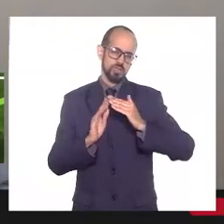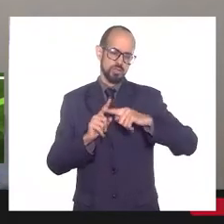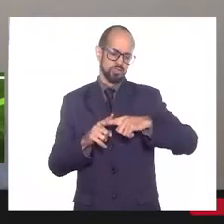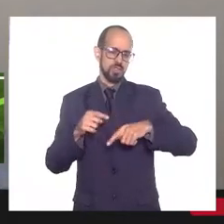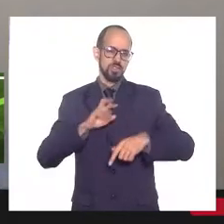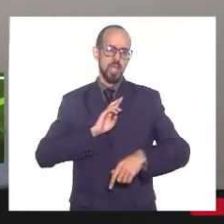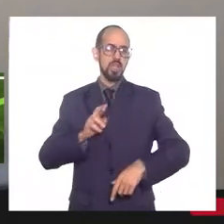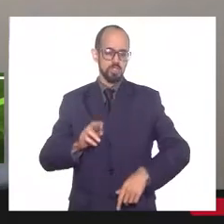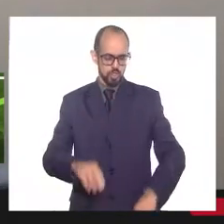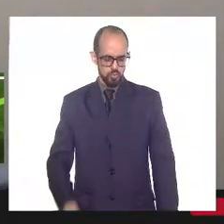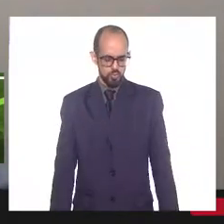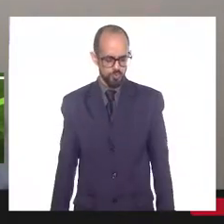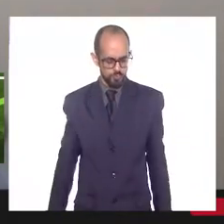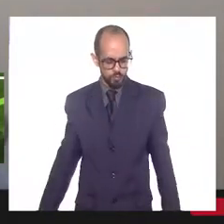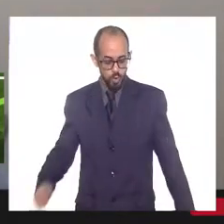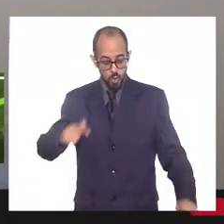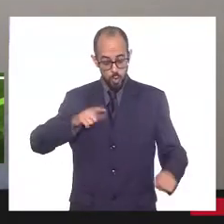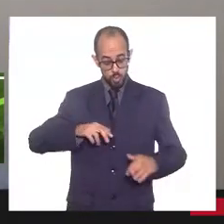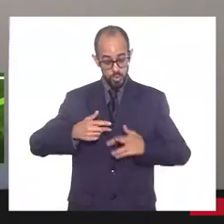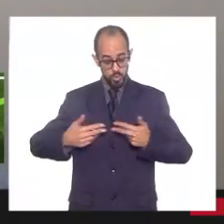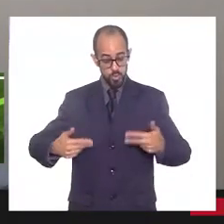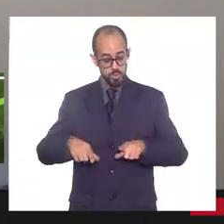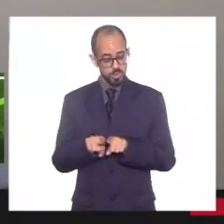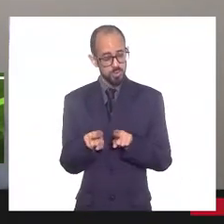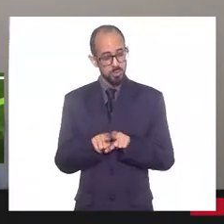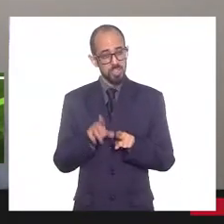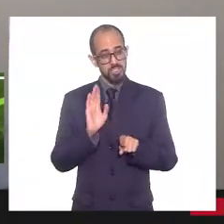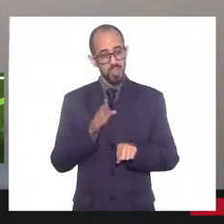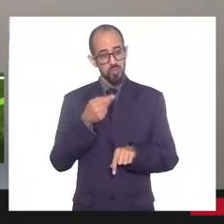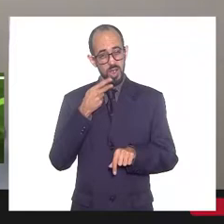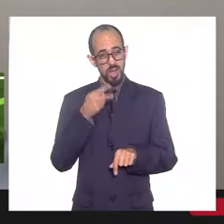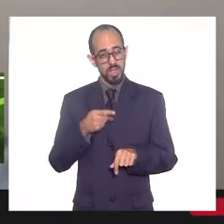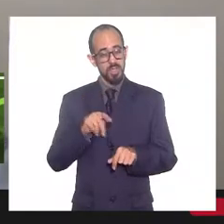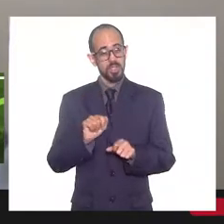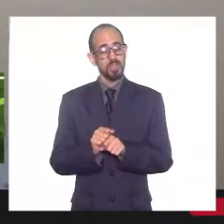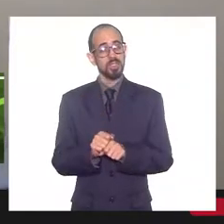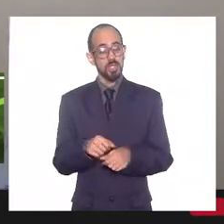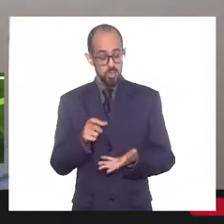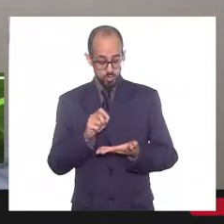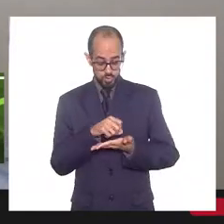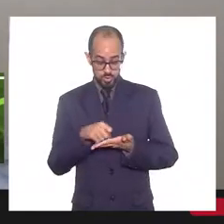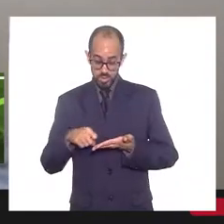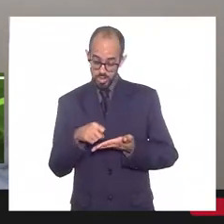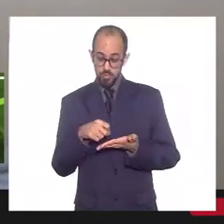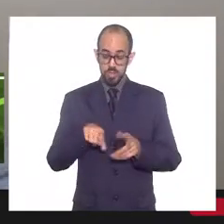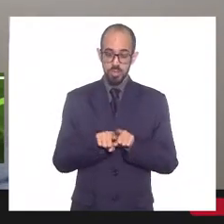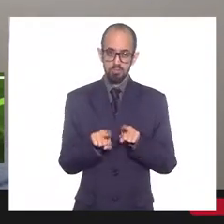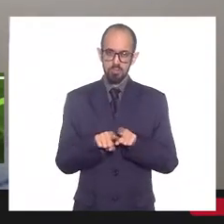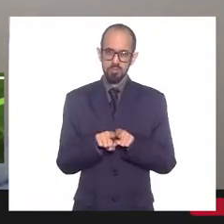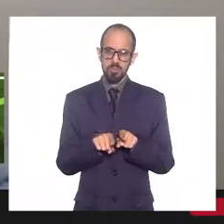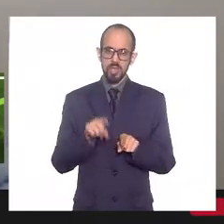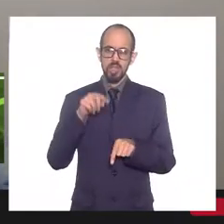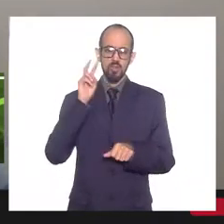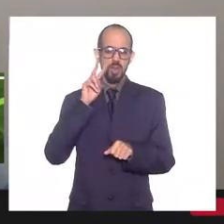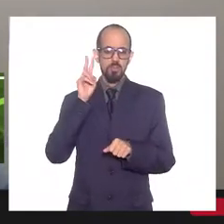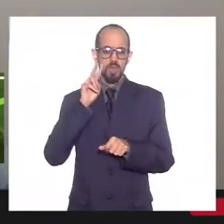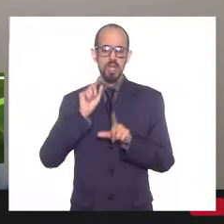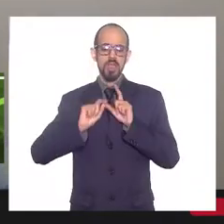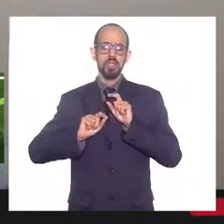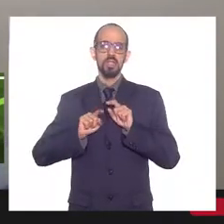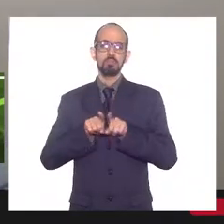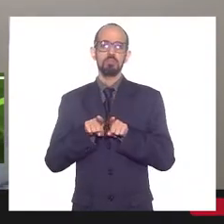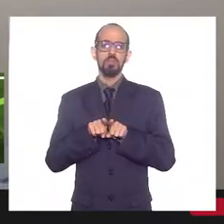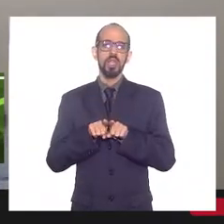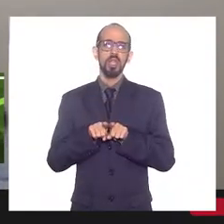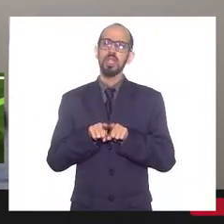deputada Martha Rocha Eu também pontuei da intervenção do Jaçanã Gonçalves ean eu posso ter